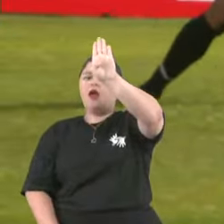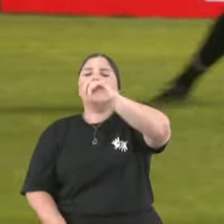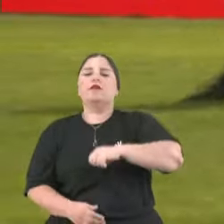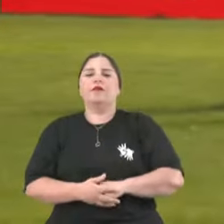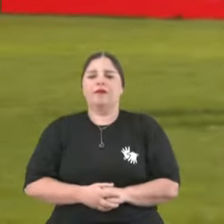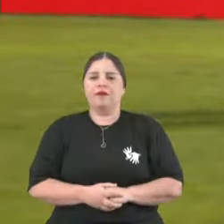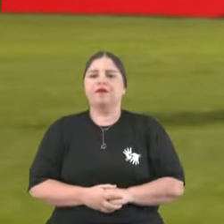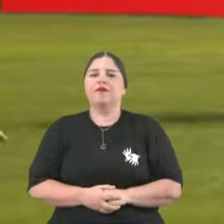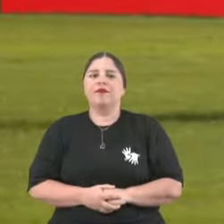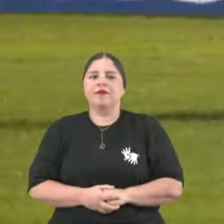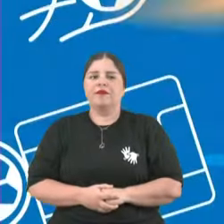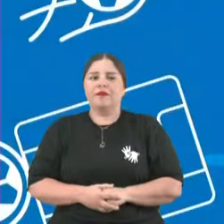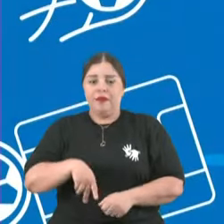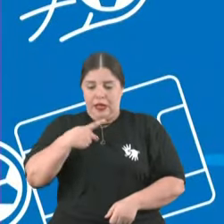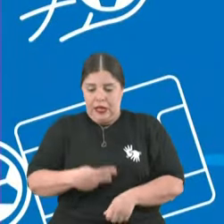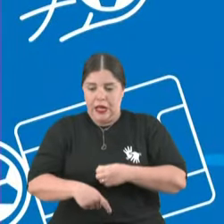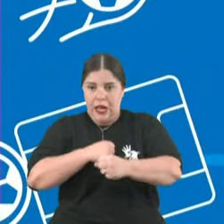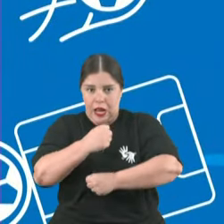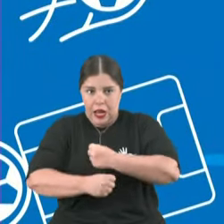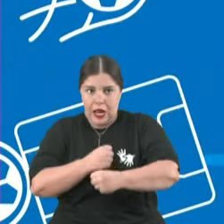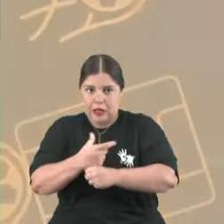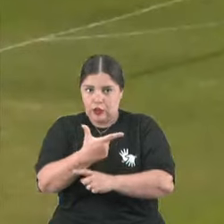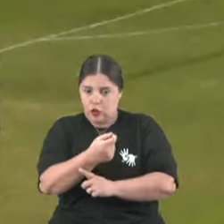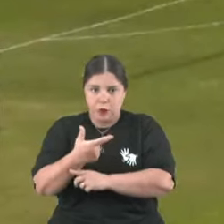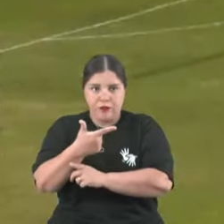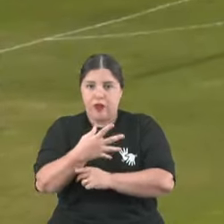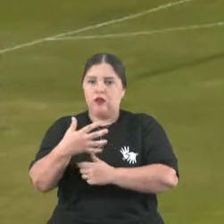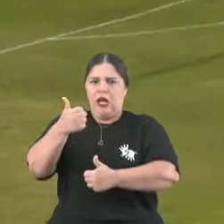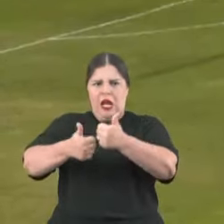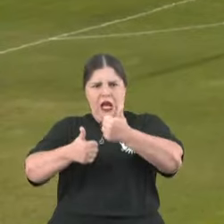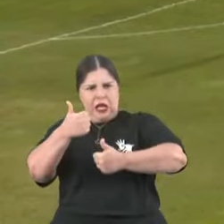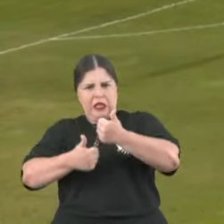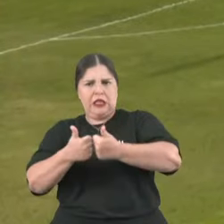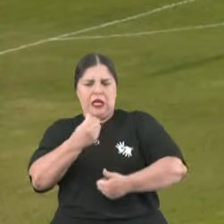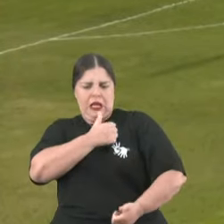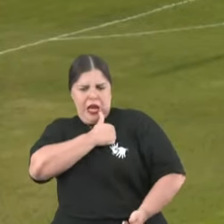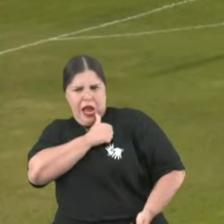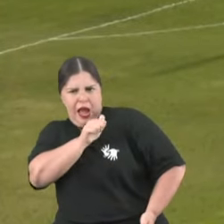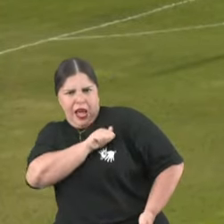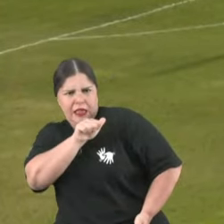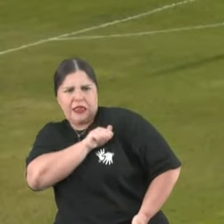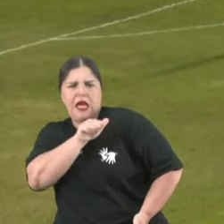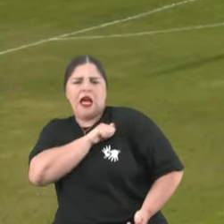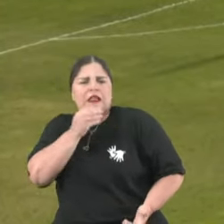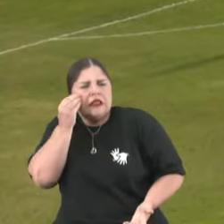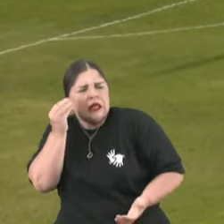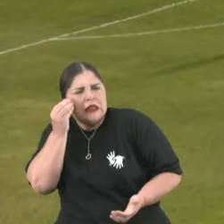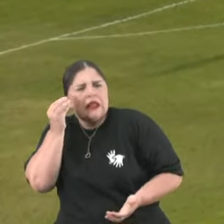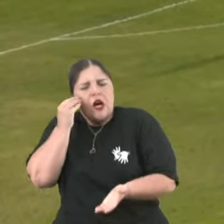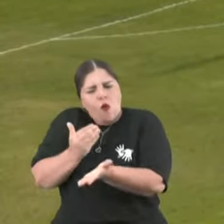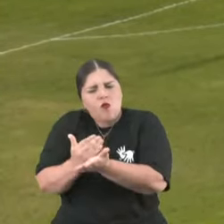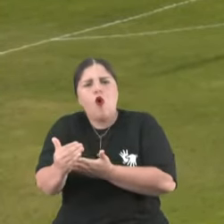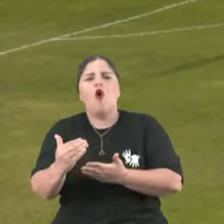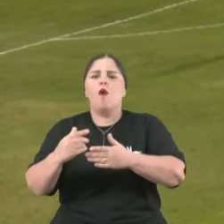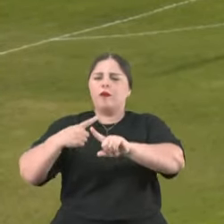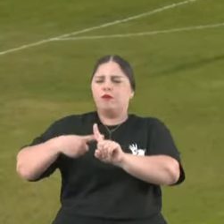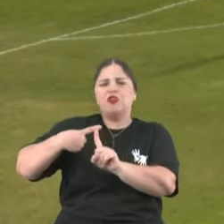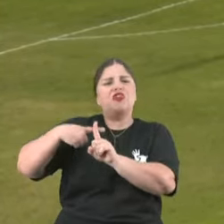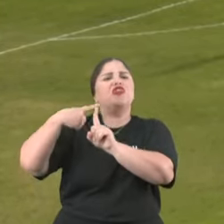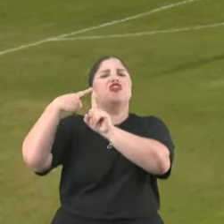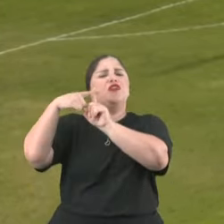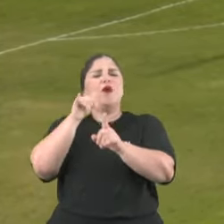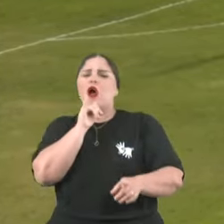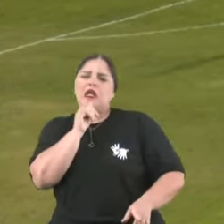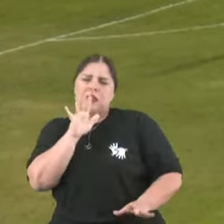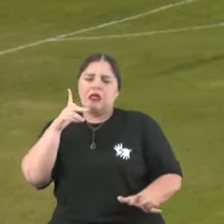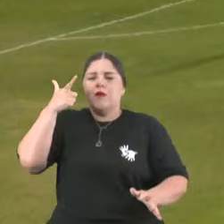Nesse ano monta um elenco onde se aposta alto e os primeiros resultados vêm aparecendo. Como, por exemplo, a classificação,